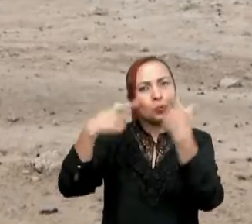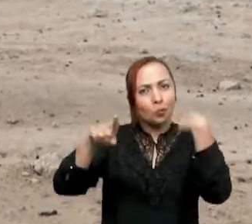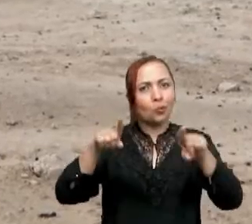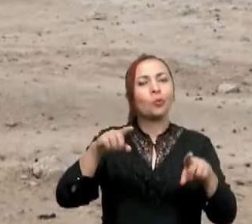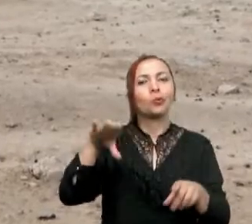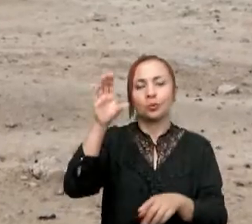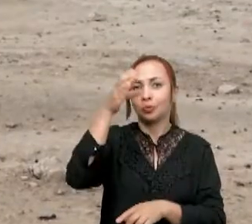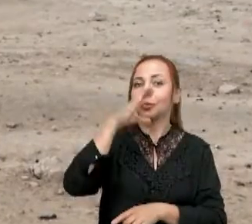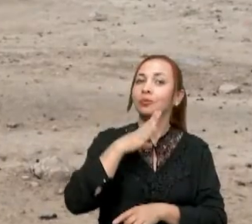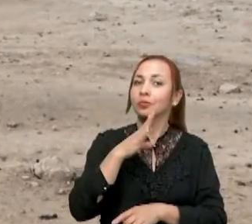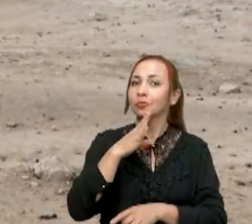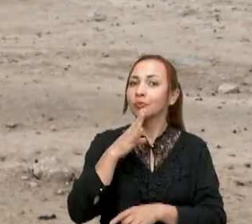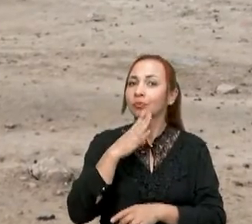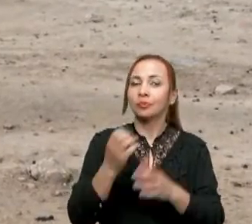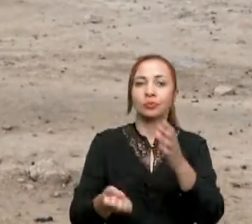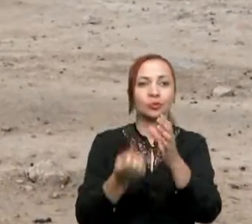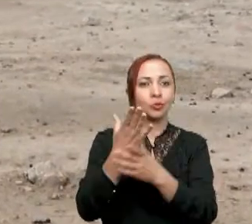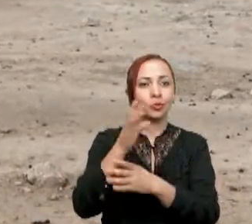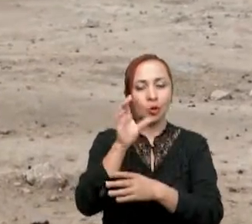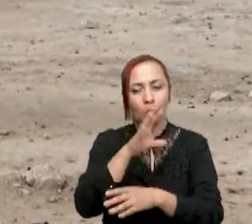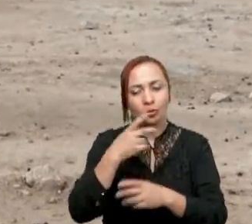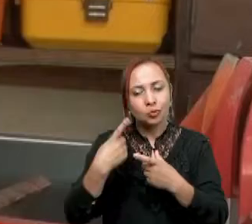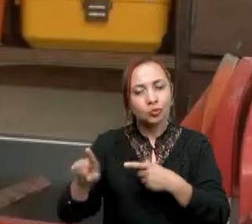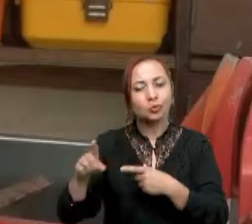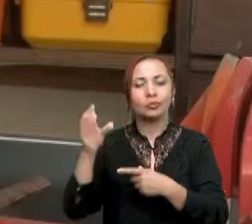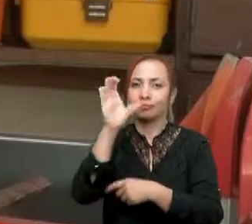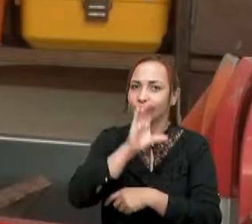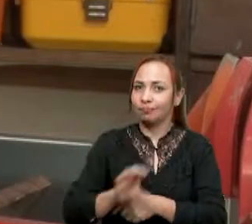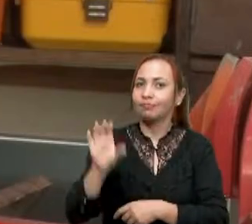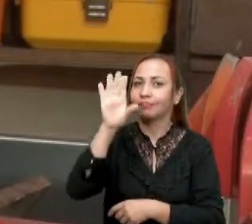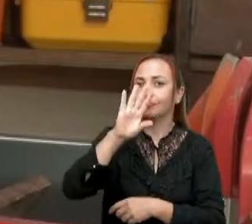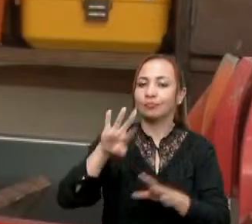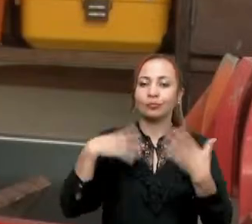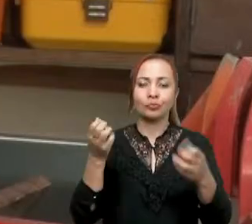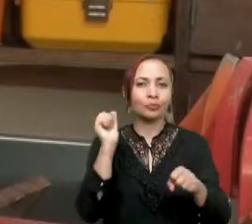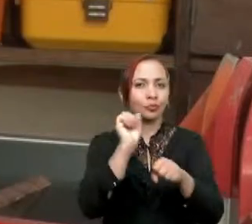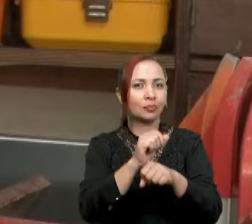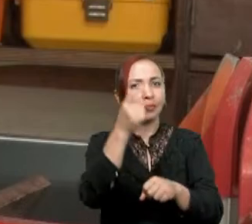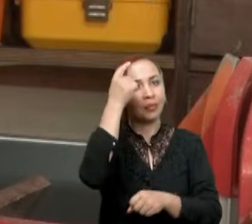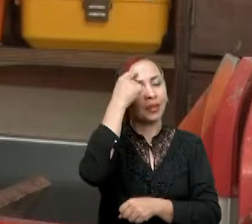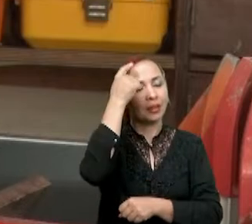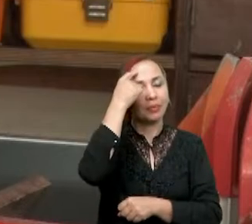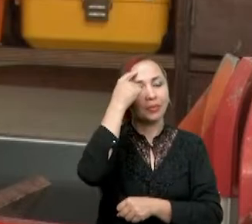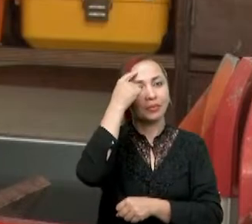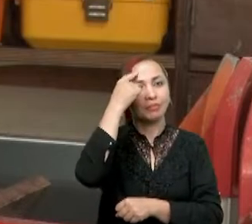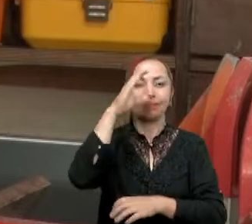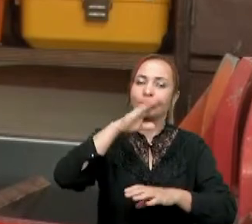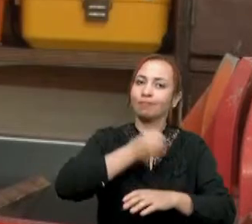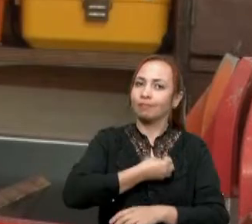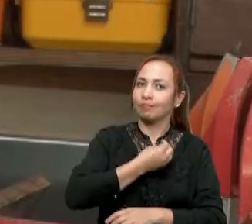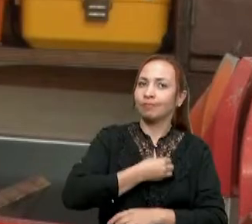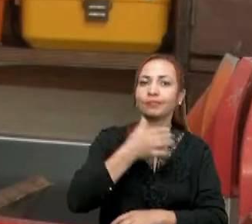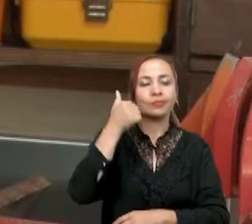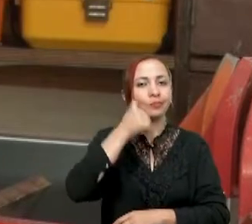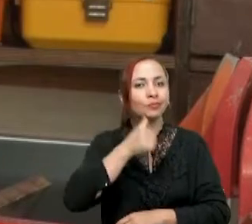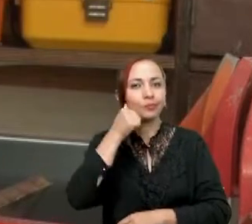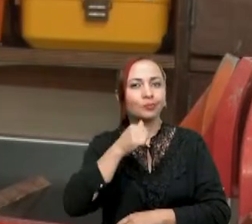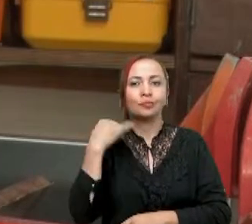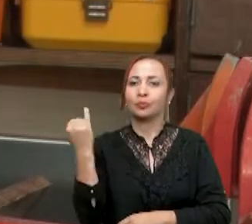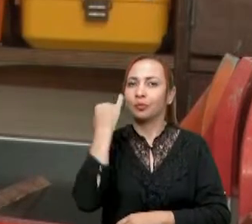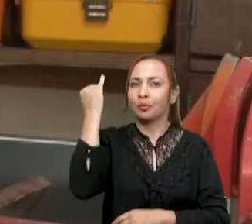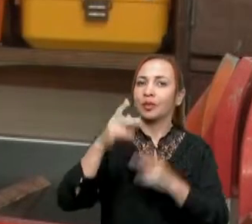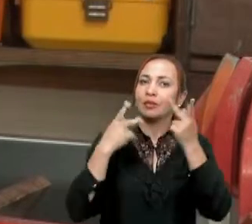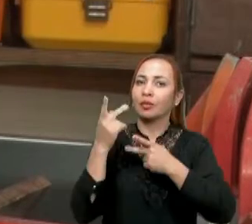não é oriundo de outras regiões quando a gente pára para pensar nada situação das mulheres é necessário ressaltar